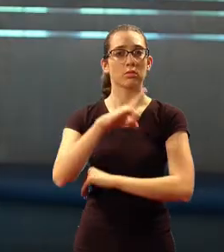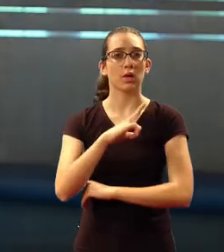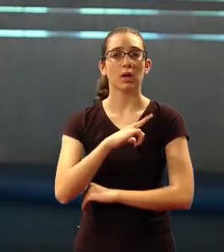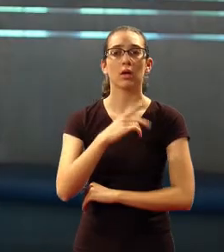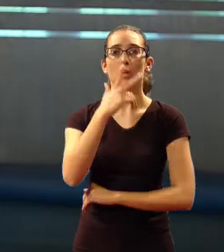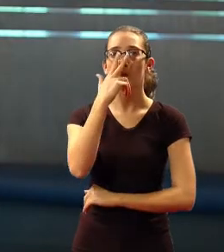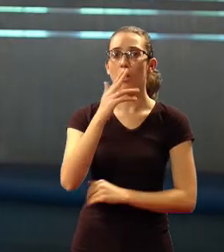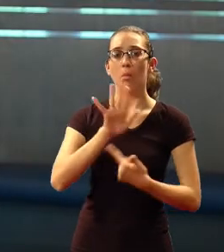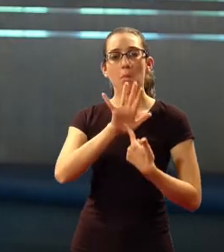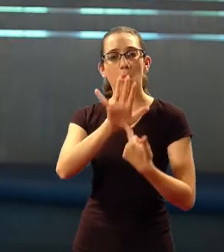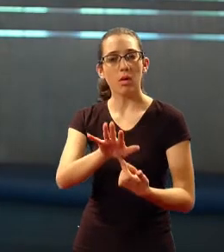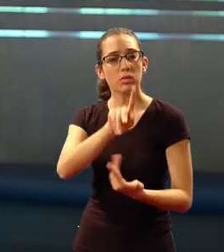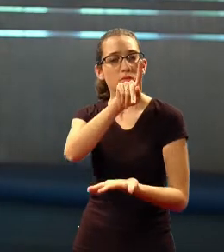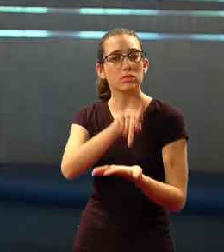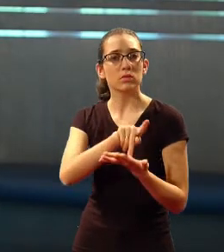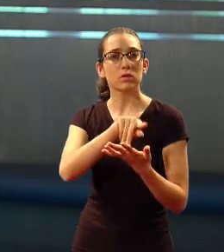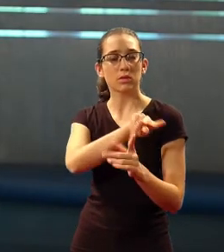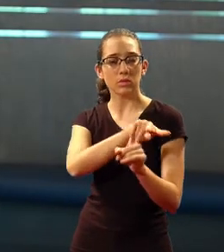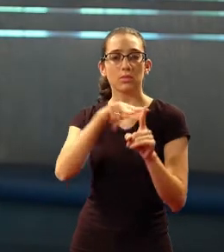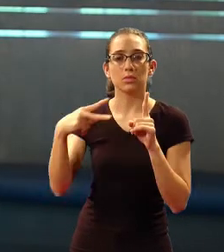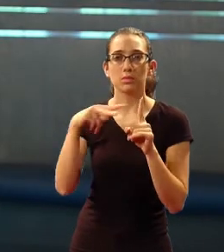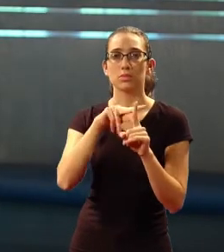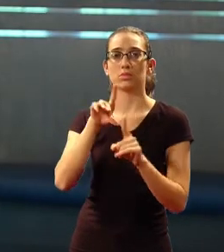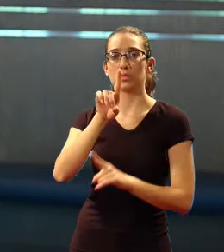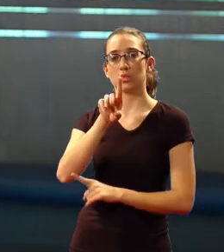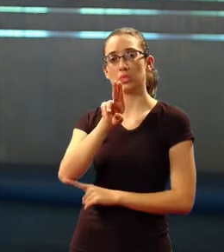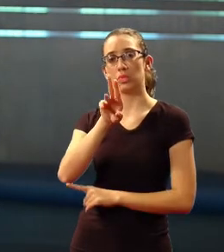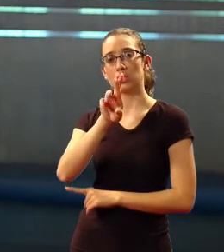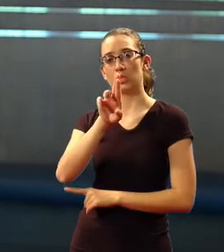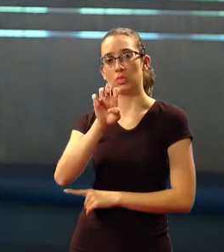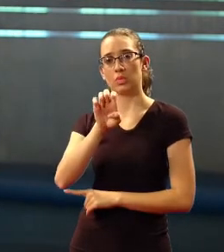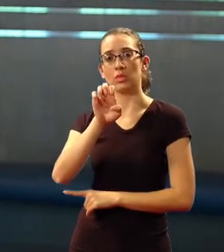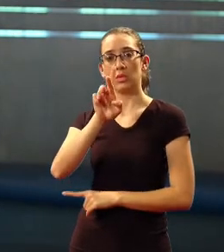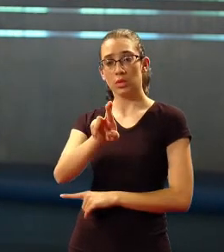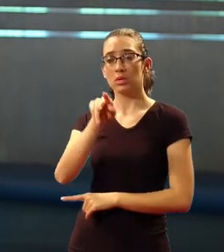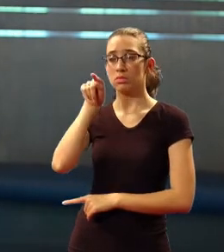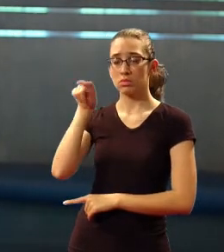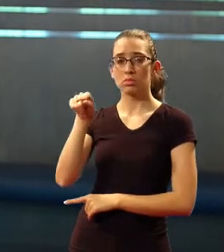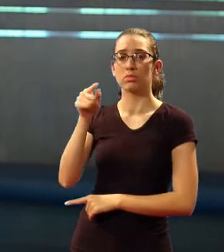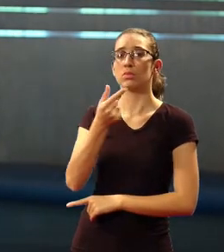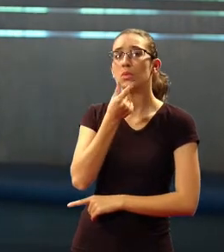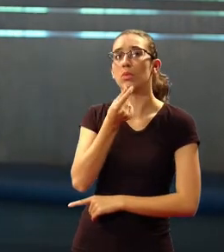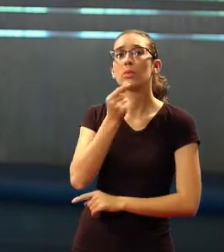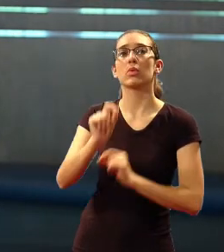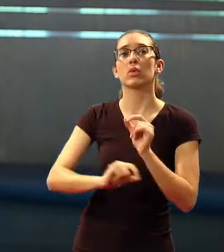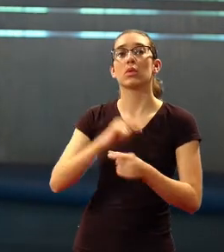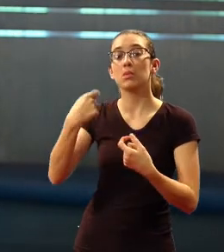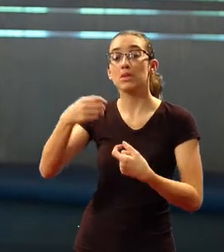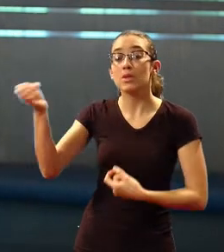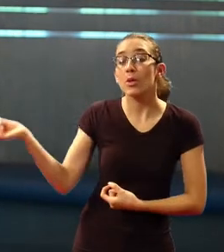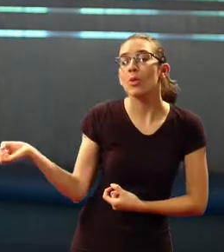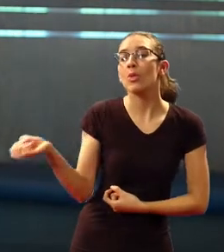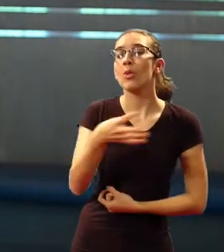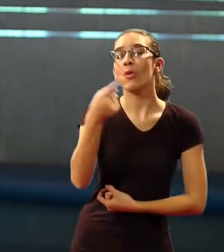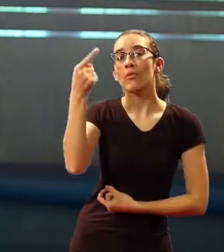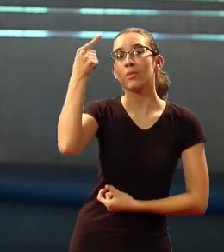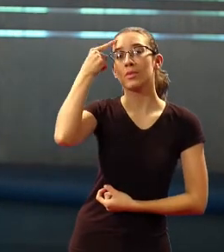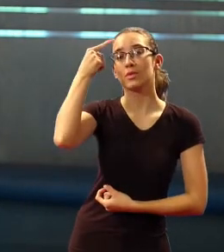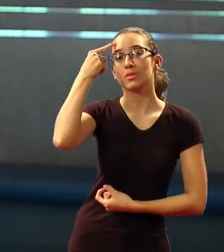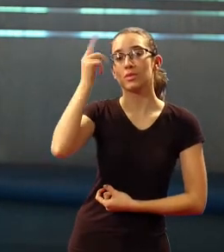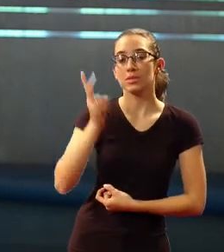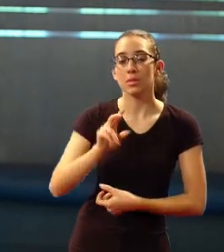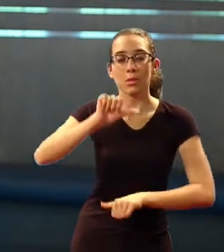argumentação, certamente traz a perspectiva de Dürer de que é necessário renovar